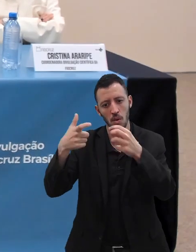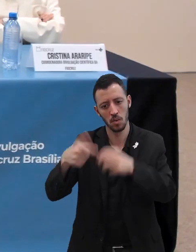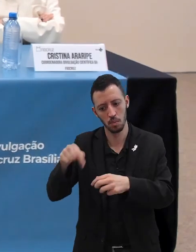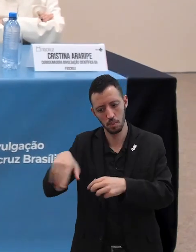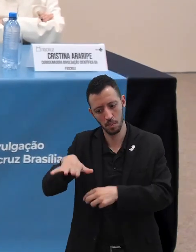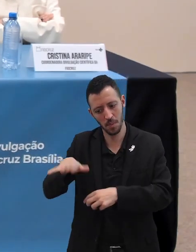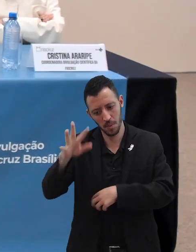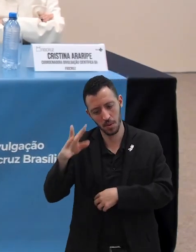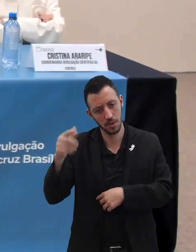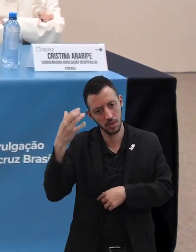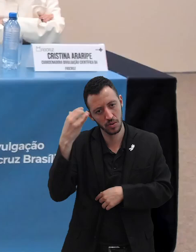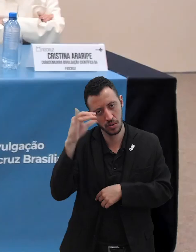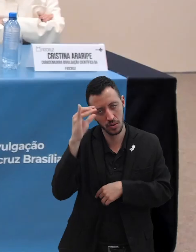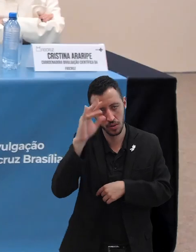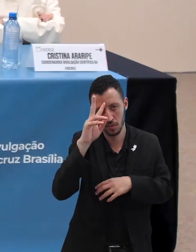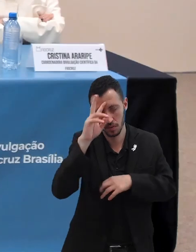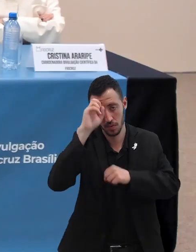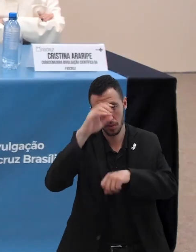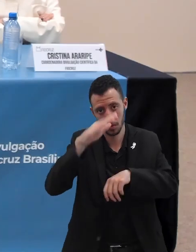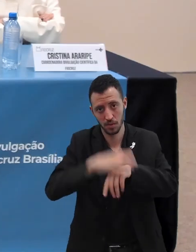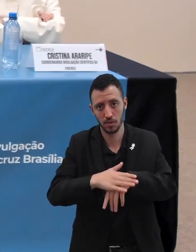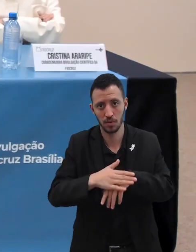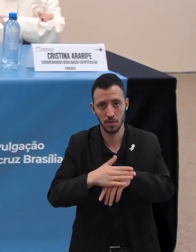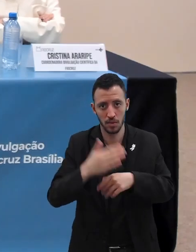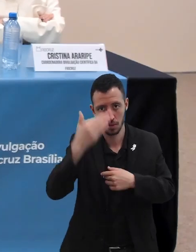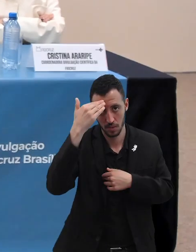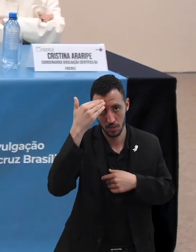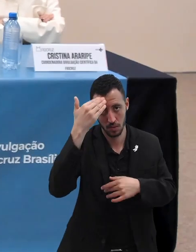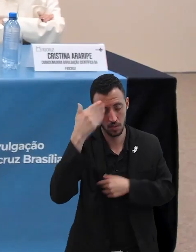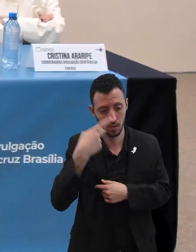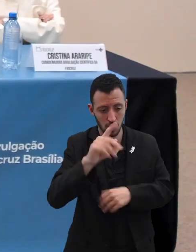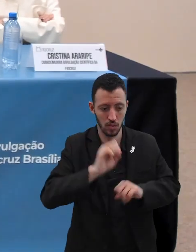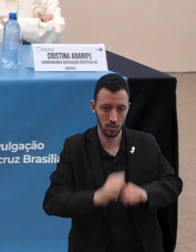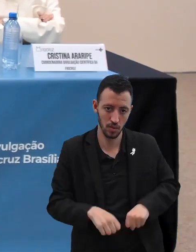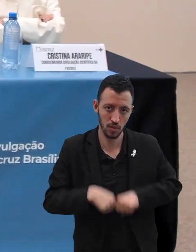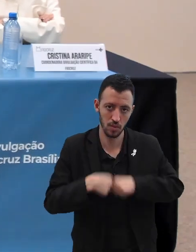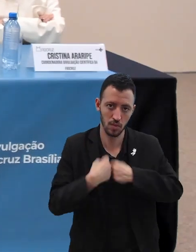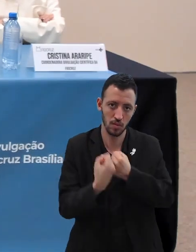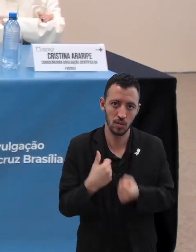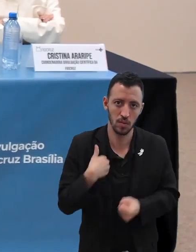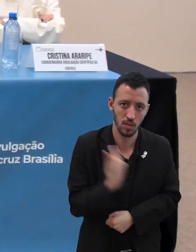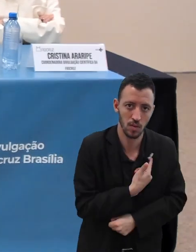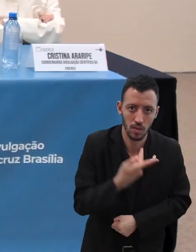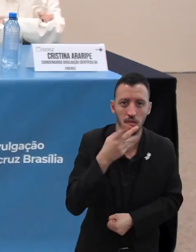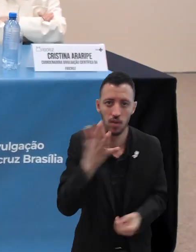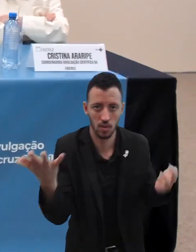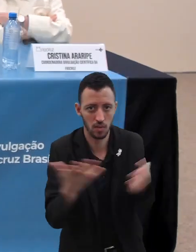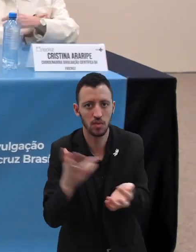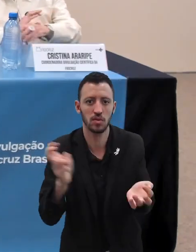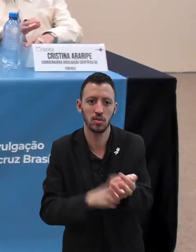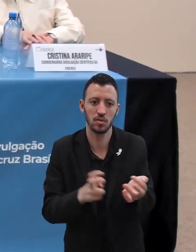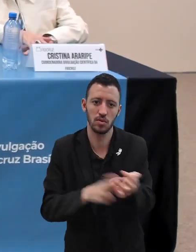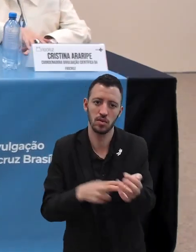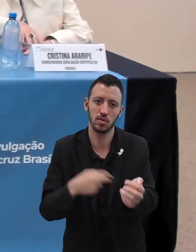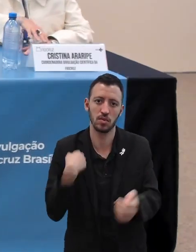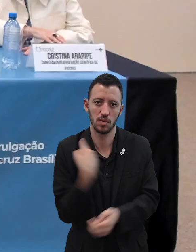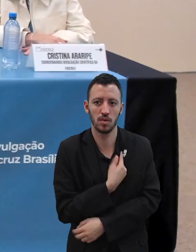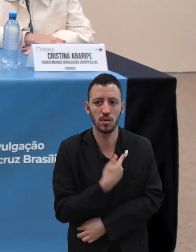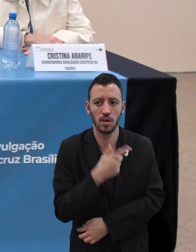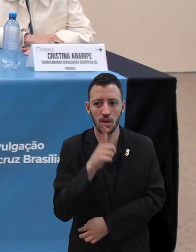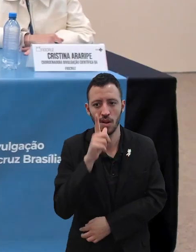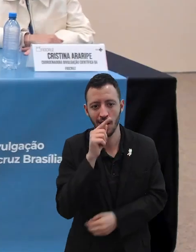se fortalecer, Fernanda. Então, eu agradeço todo o seu empenho. Como a gente estava falando aqui de manhã, a gente vai dar